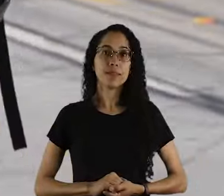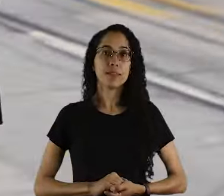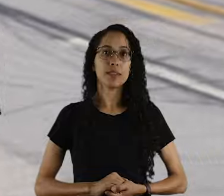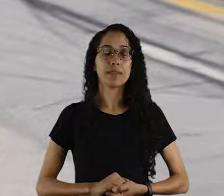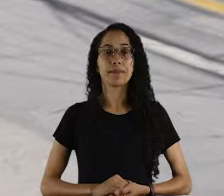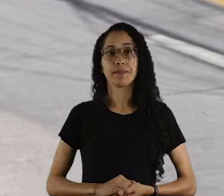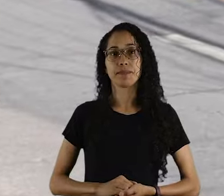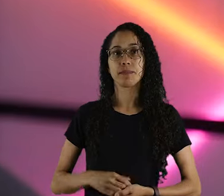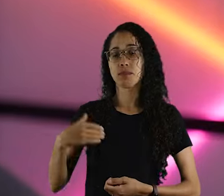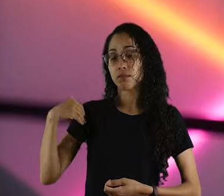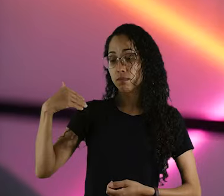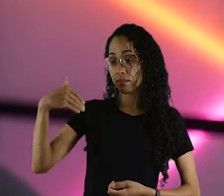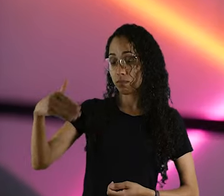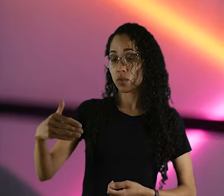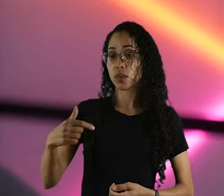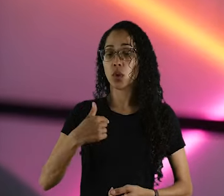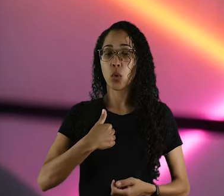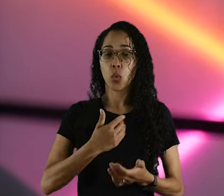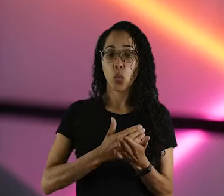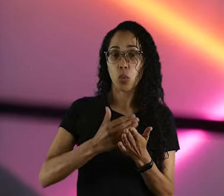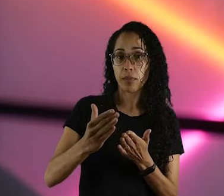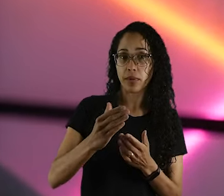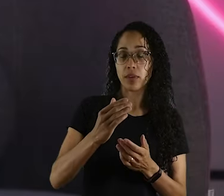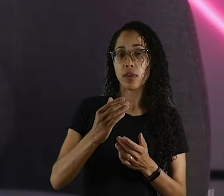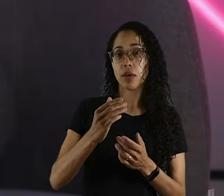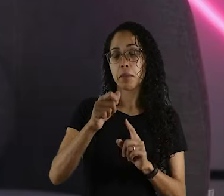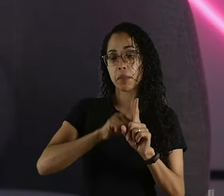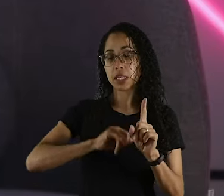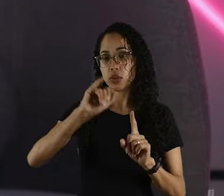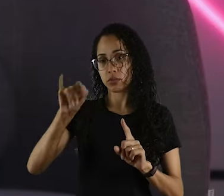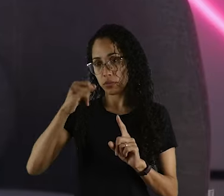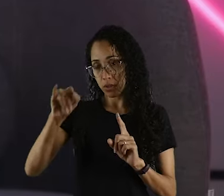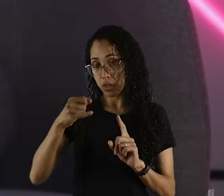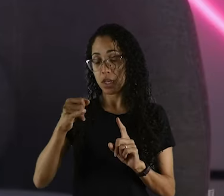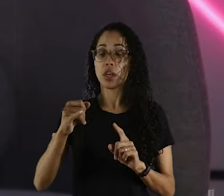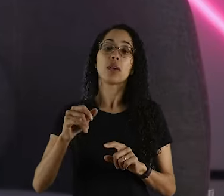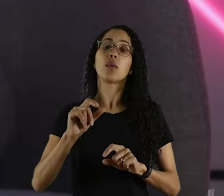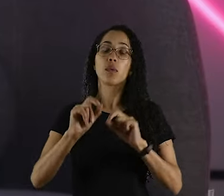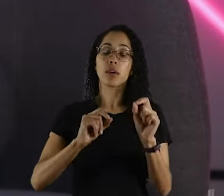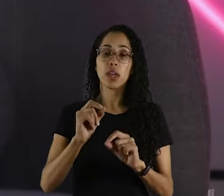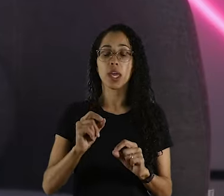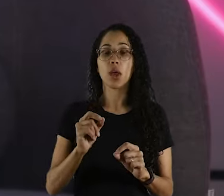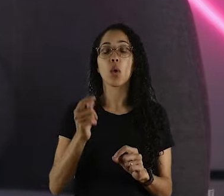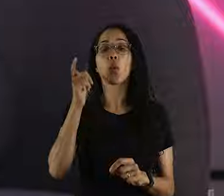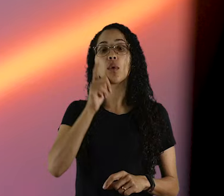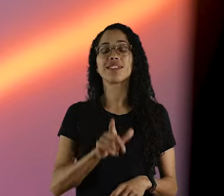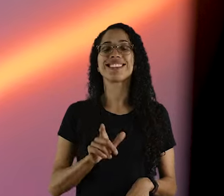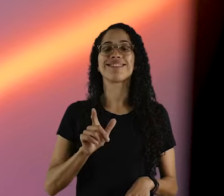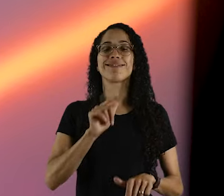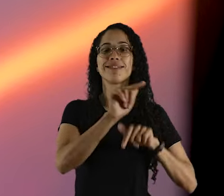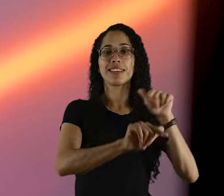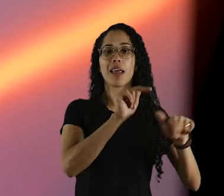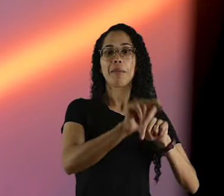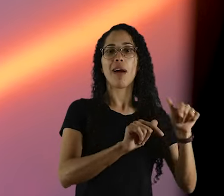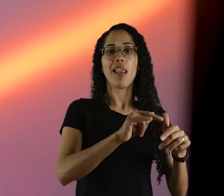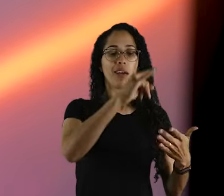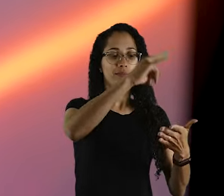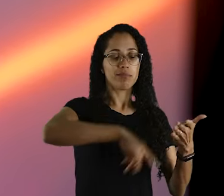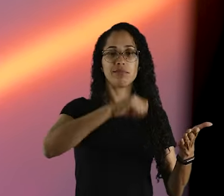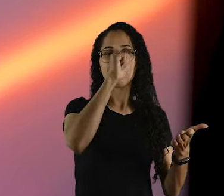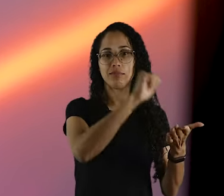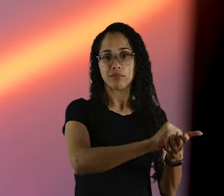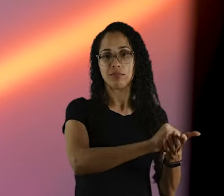Mas é aos poucos, né? Porque eu comecei mesmo assim no começo do ano, que foi quando eu consegui o meu primeiro emprego de carteira assinada. Eu trabalhava no interior e